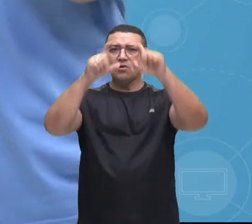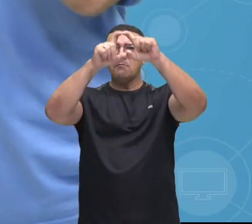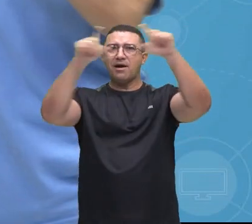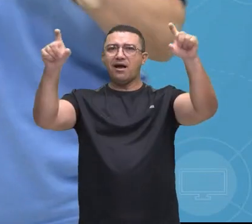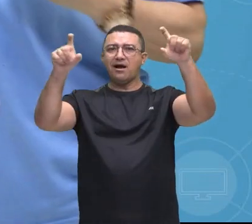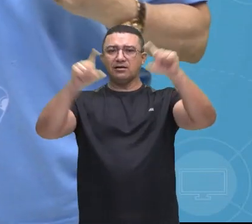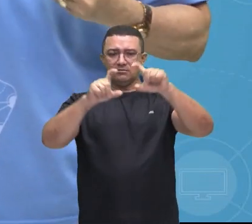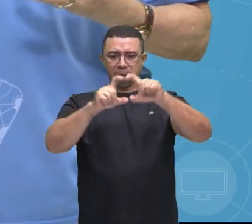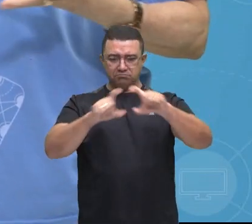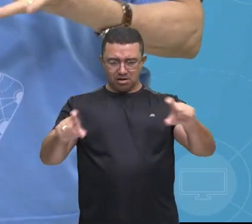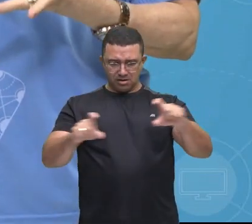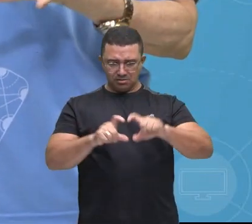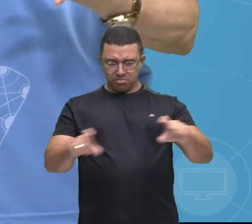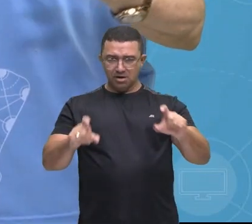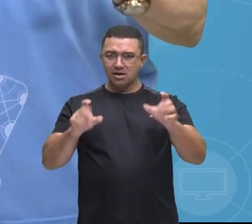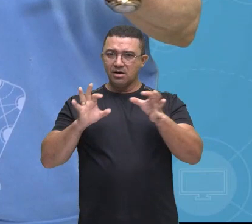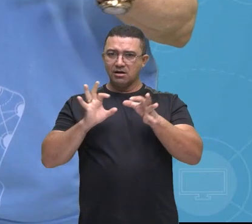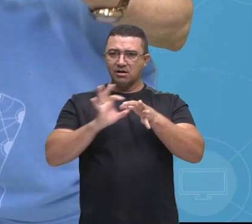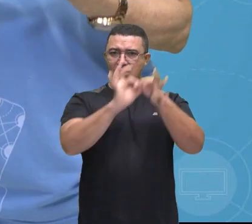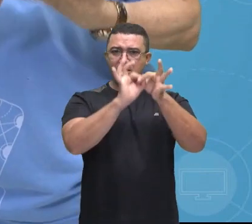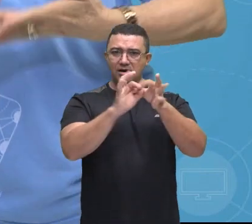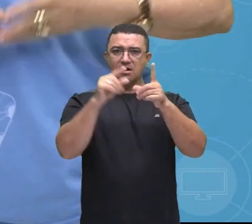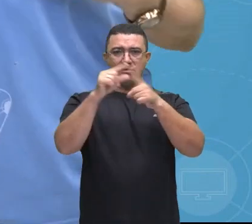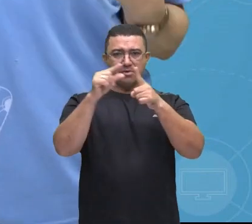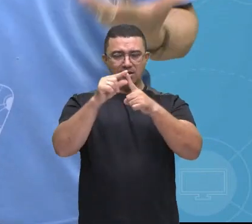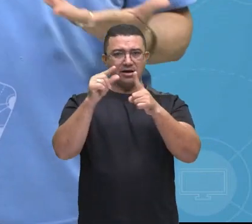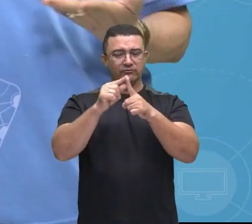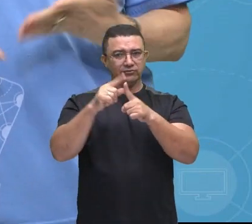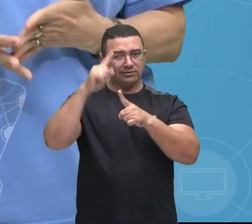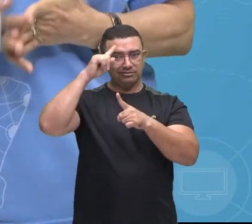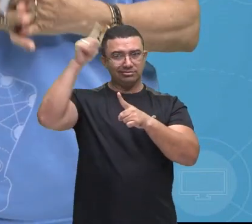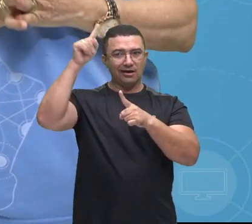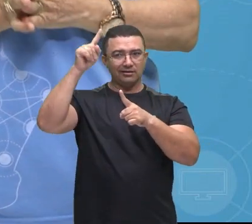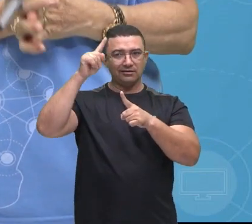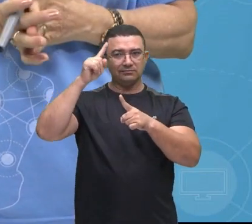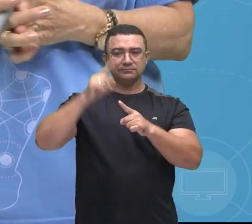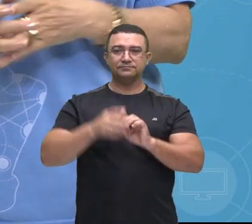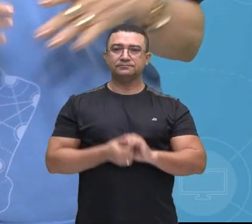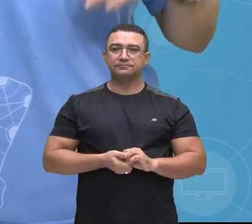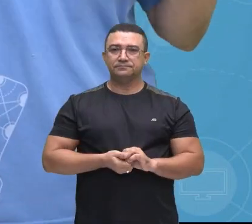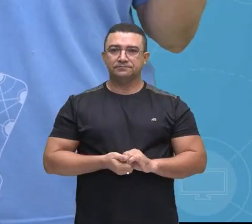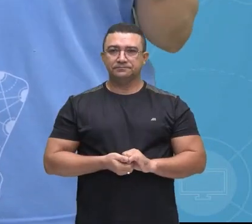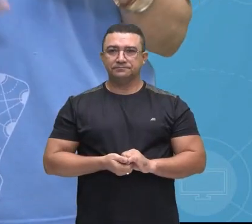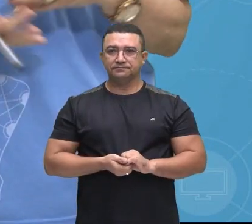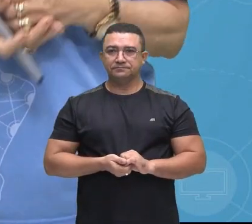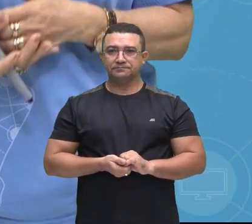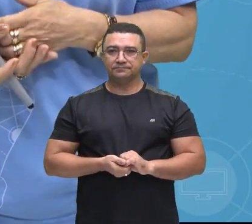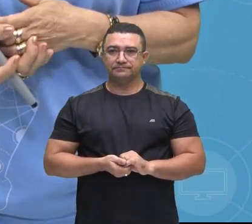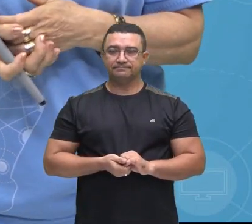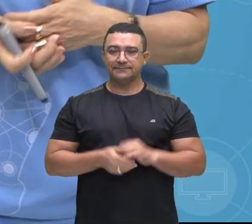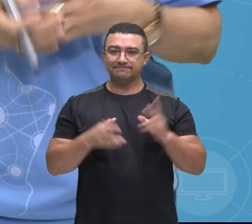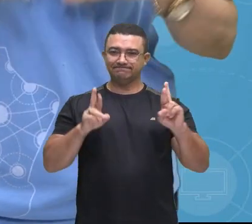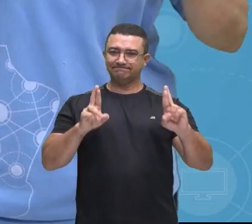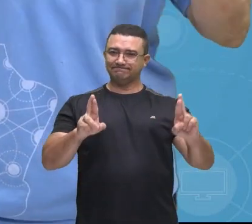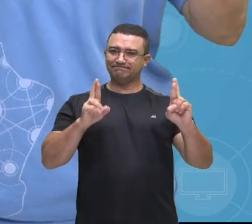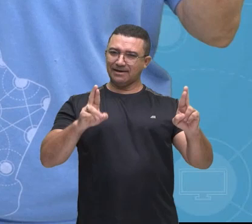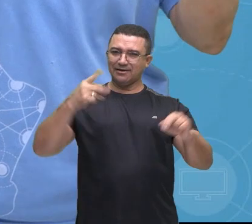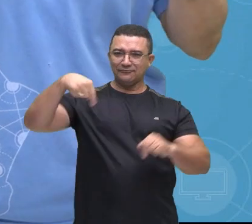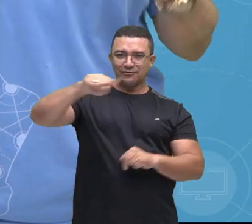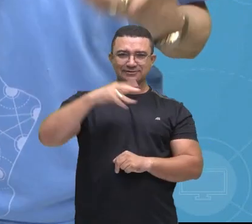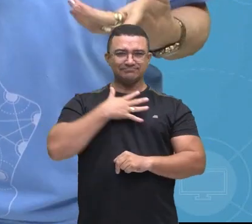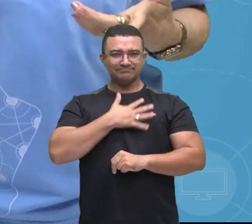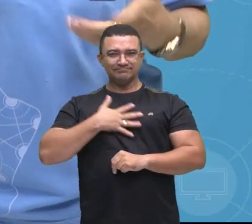ideia desenvolvida, finalizei, mas amarrei a outra ideia. Muito bem. Então, espero que você tenha